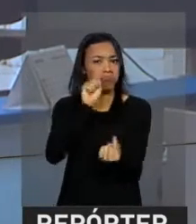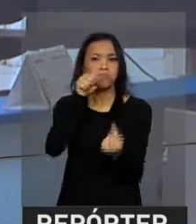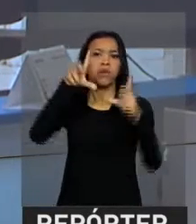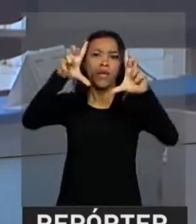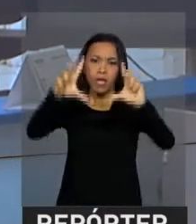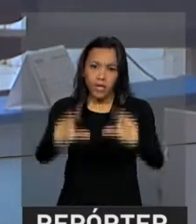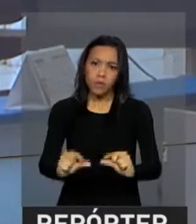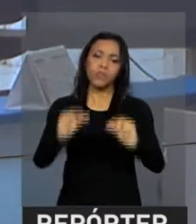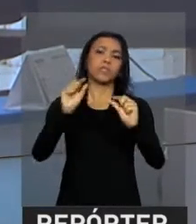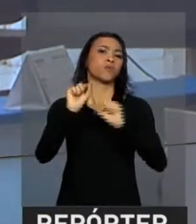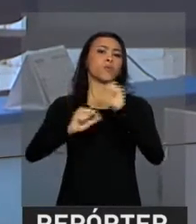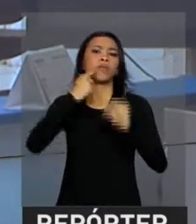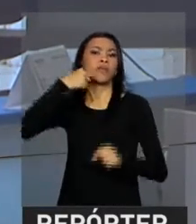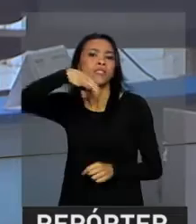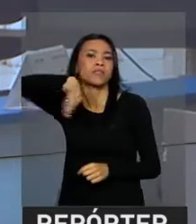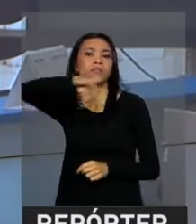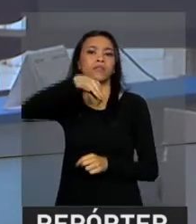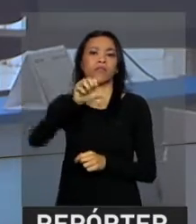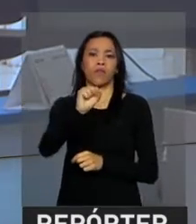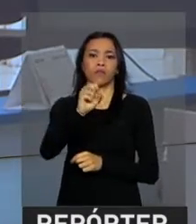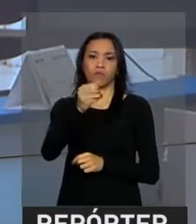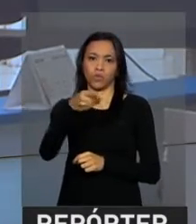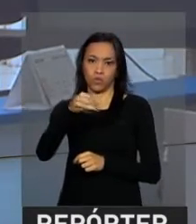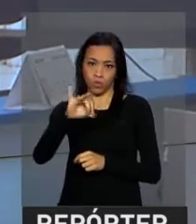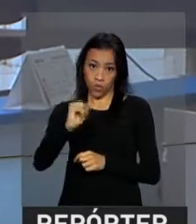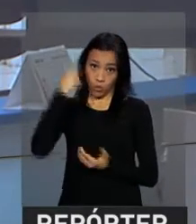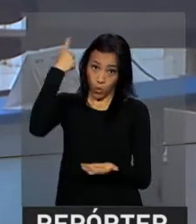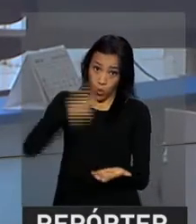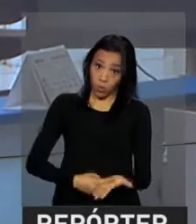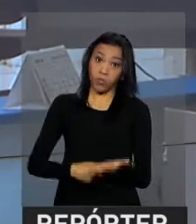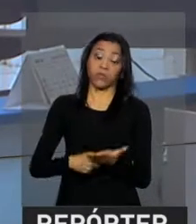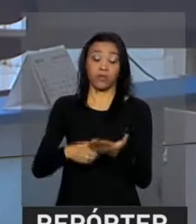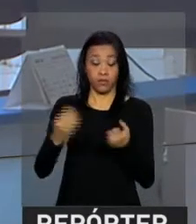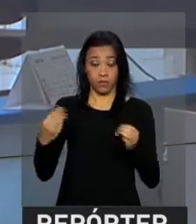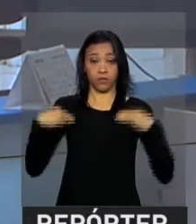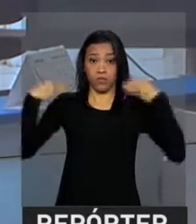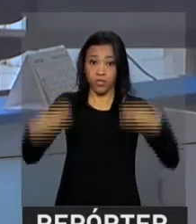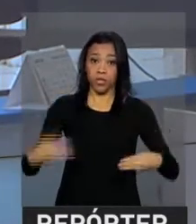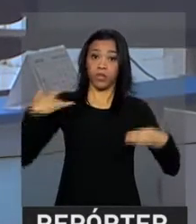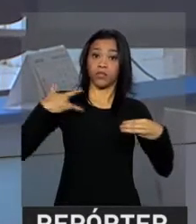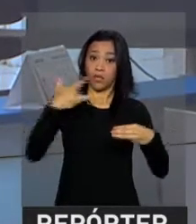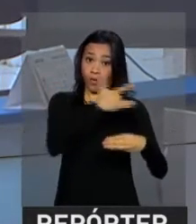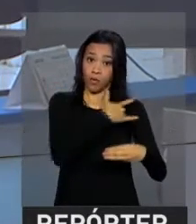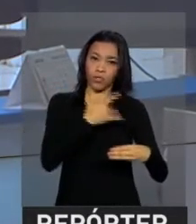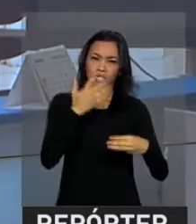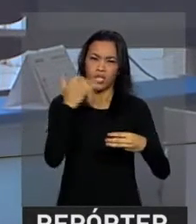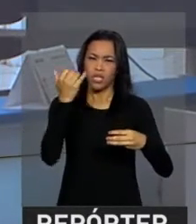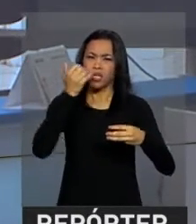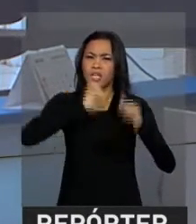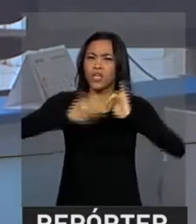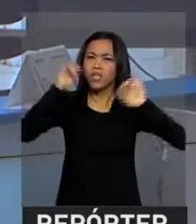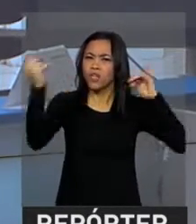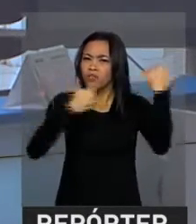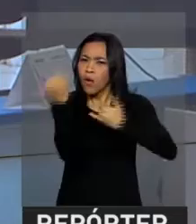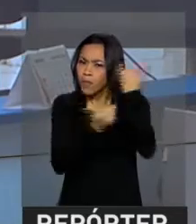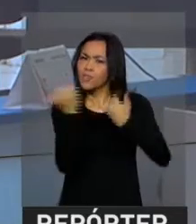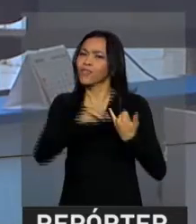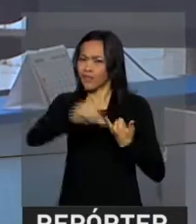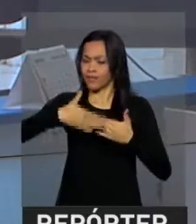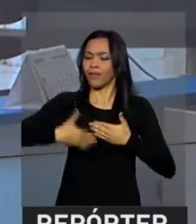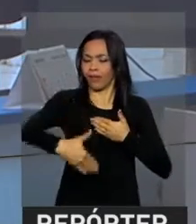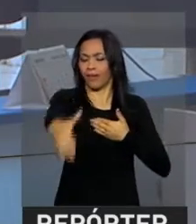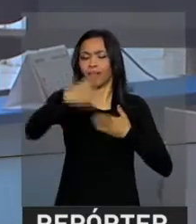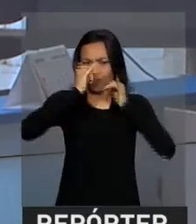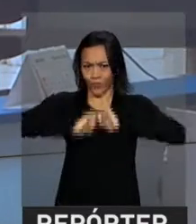quantidade de sódio nos alimentos após acordo firmado com o Ministério da Saúde. Dados inéditos sobre a medida vão ser divulgados